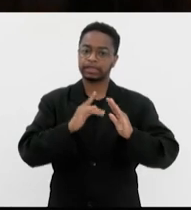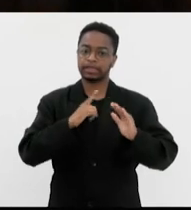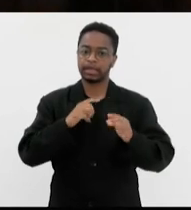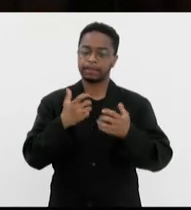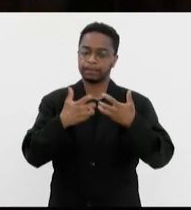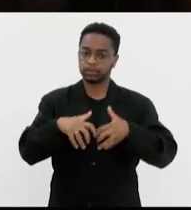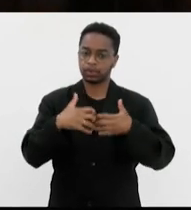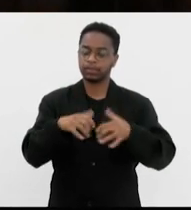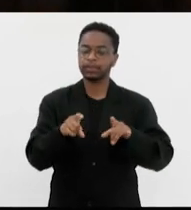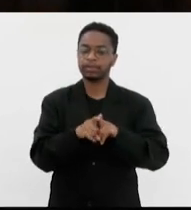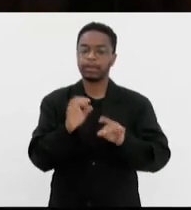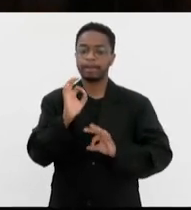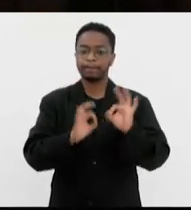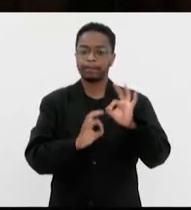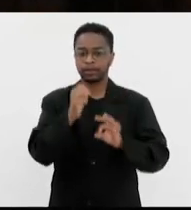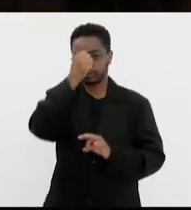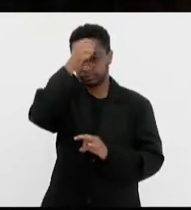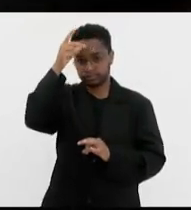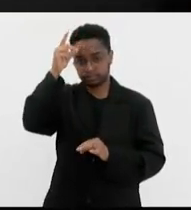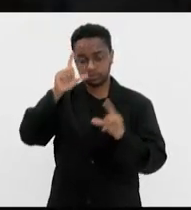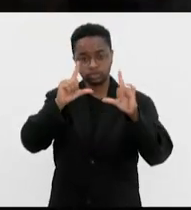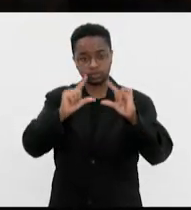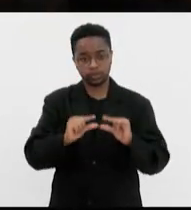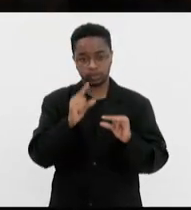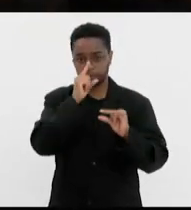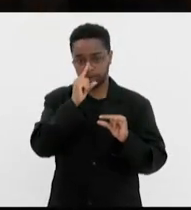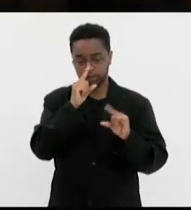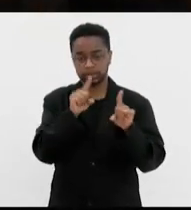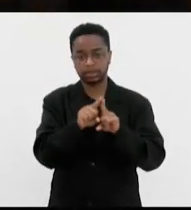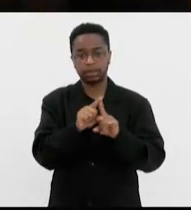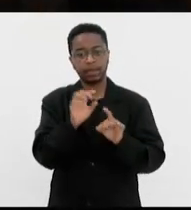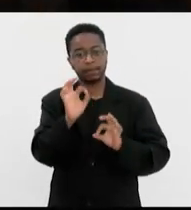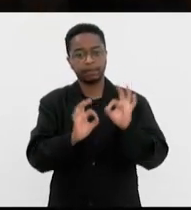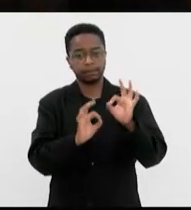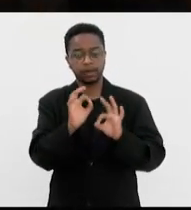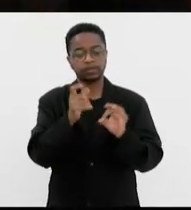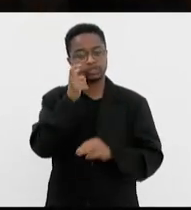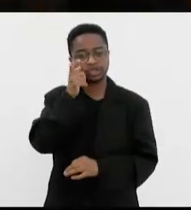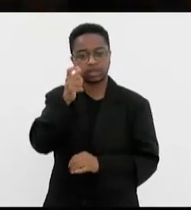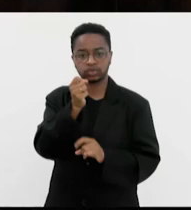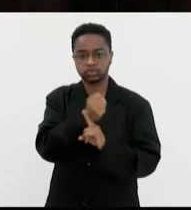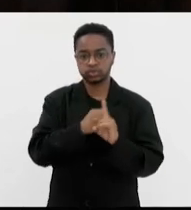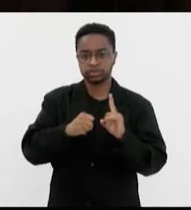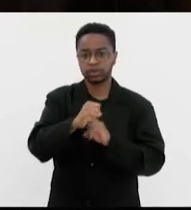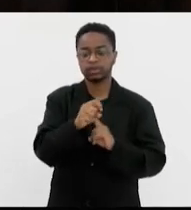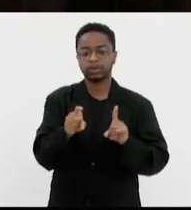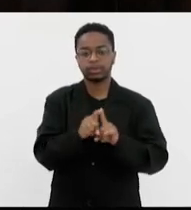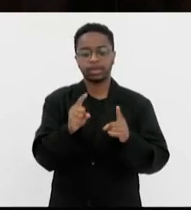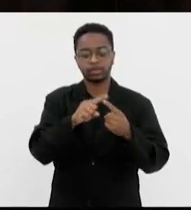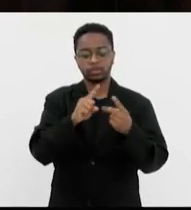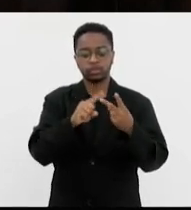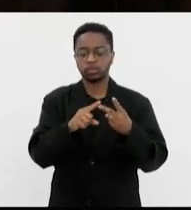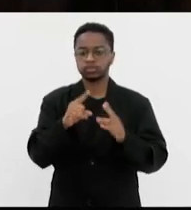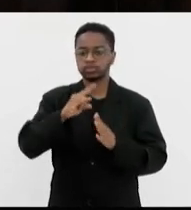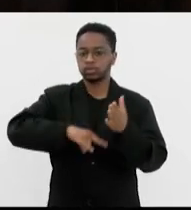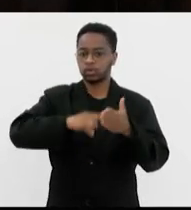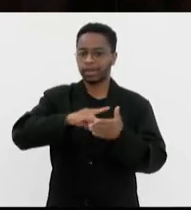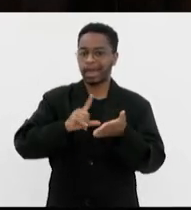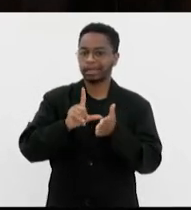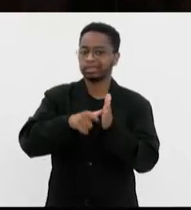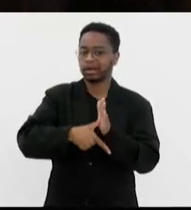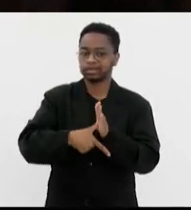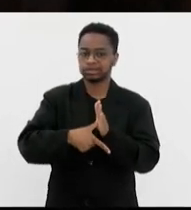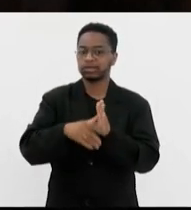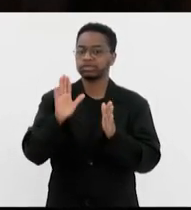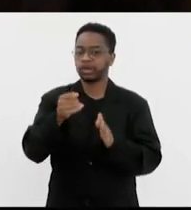municipal de redução de riscos, o nosso plano local de habitação de interesses sociais, 2 documentos totalmente defasados e atrasados que a